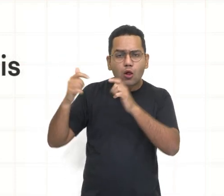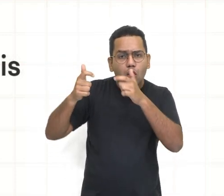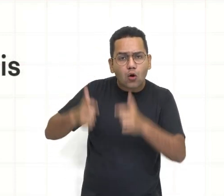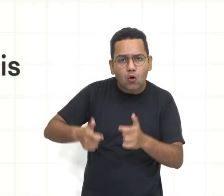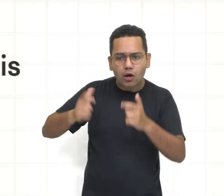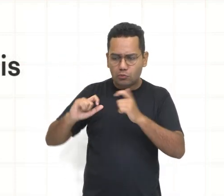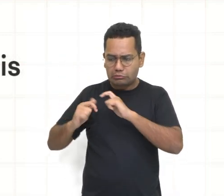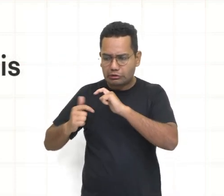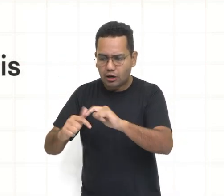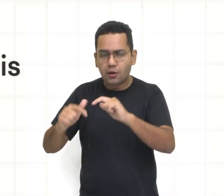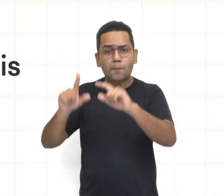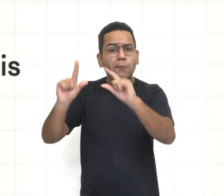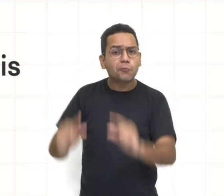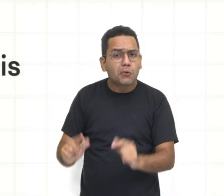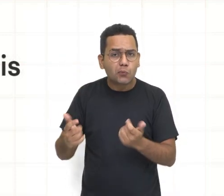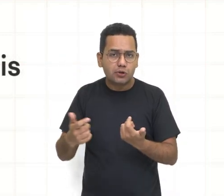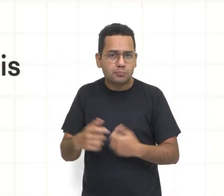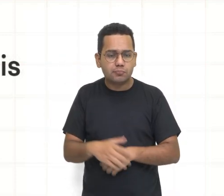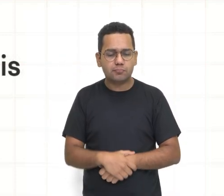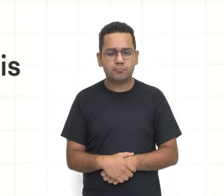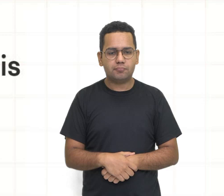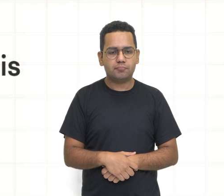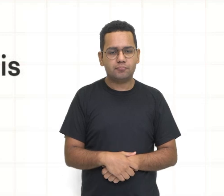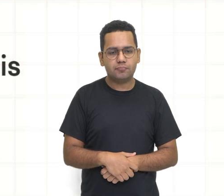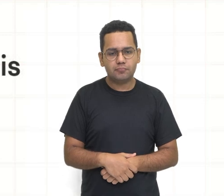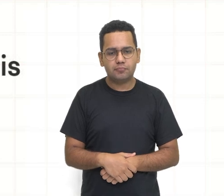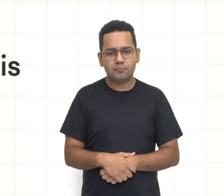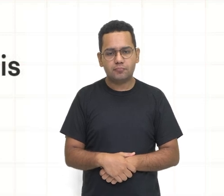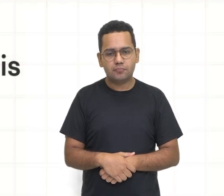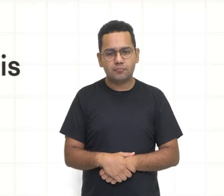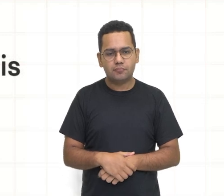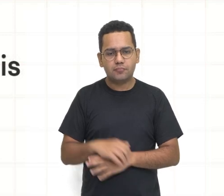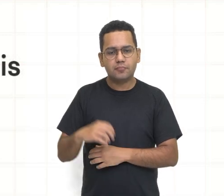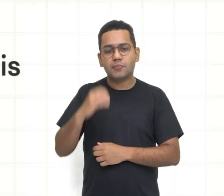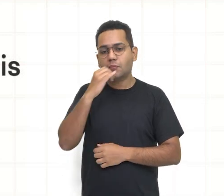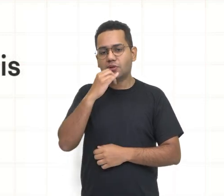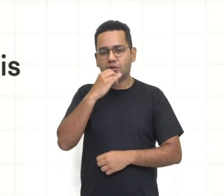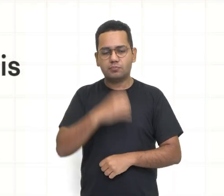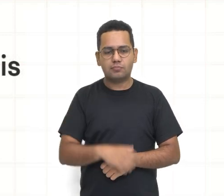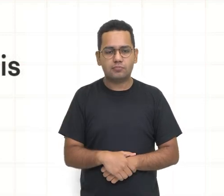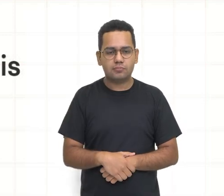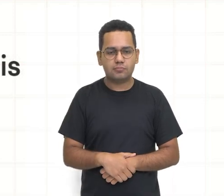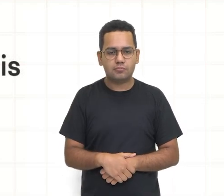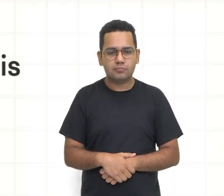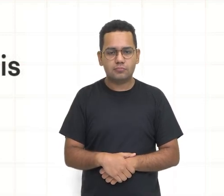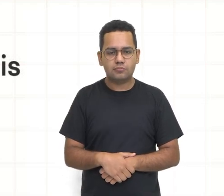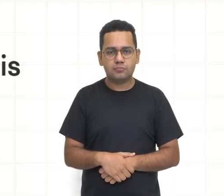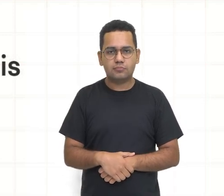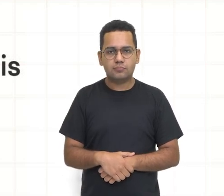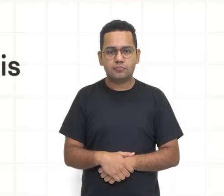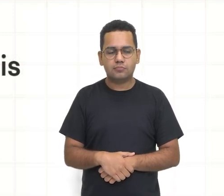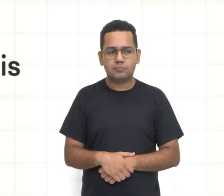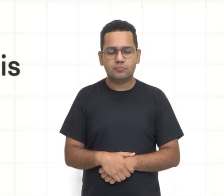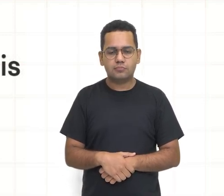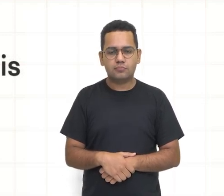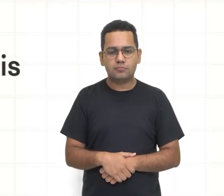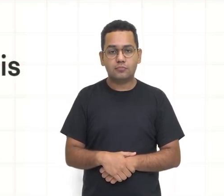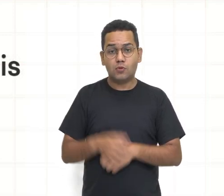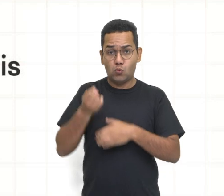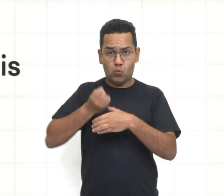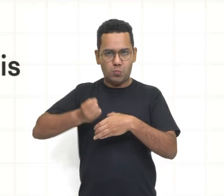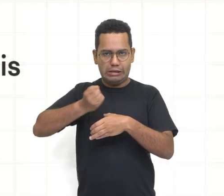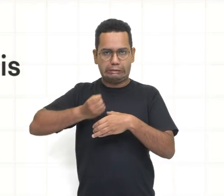local, mais tradicional. Em relação à questão gastronômica, por exemplo, eu posso trocar